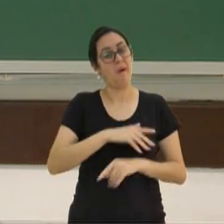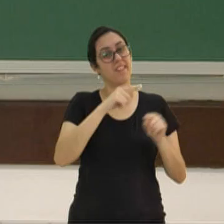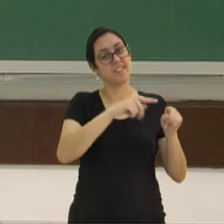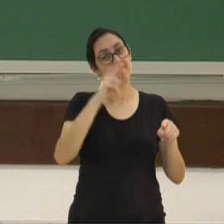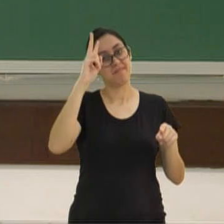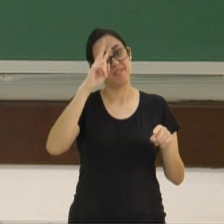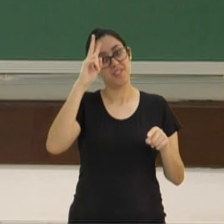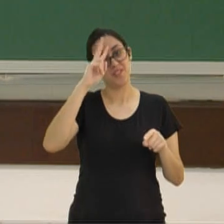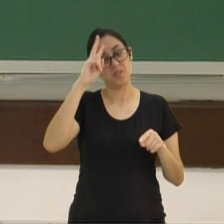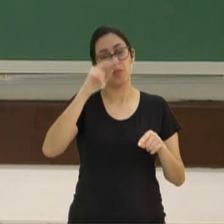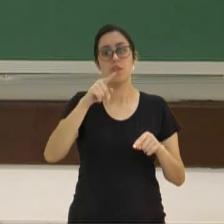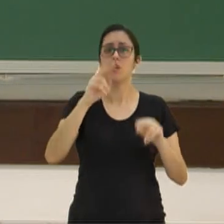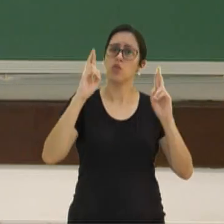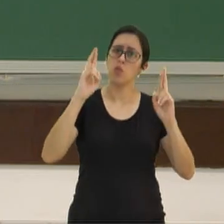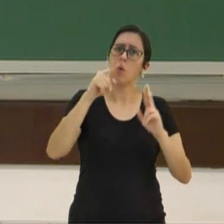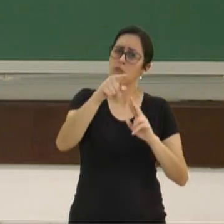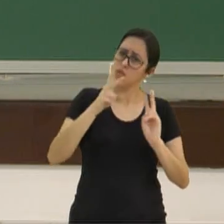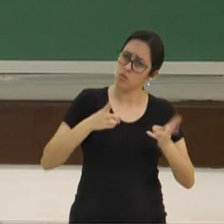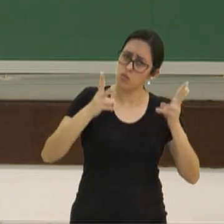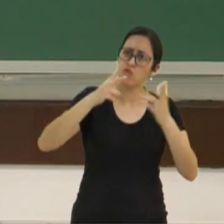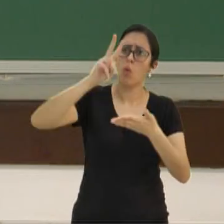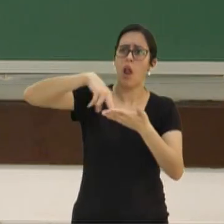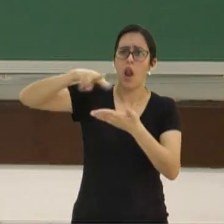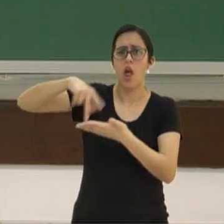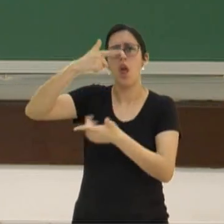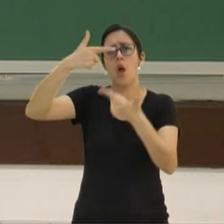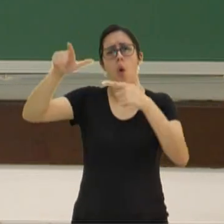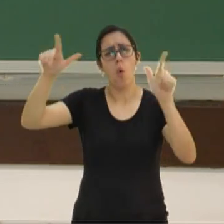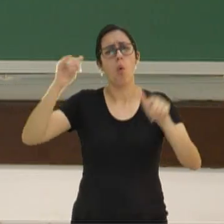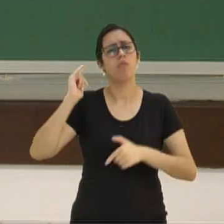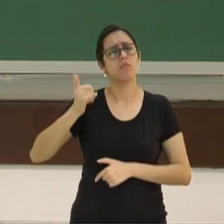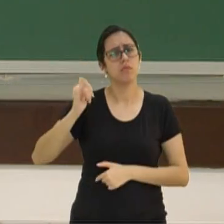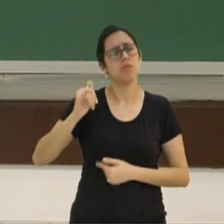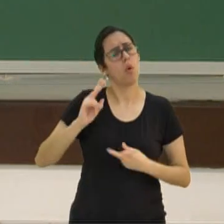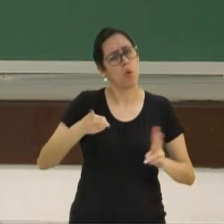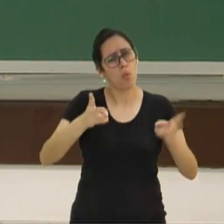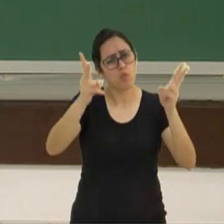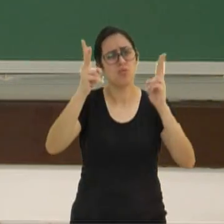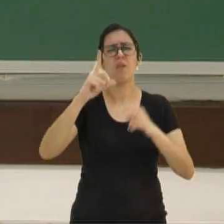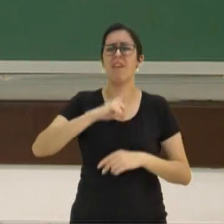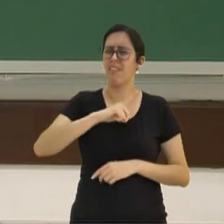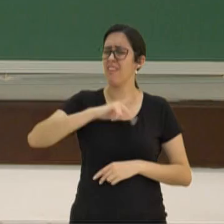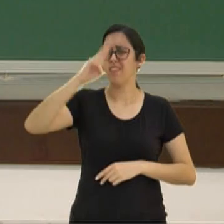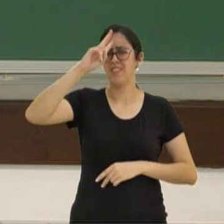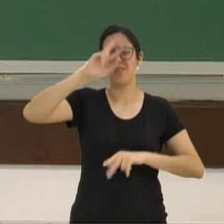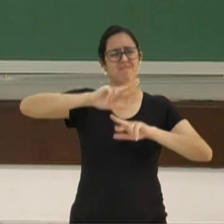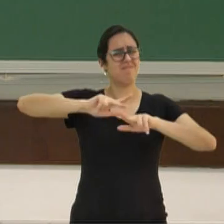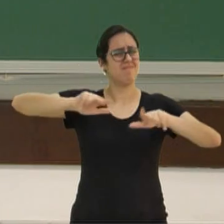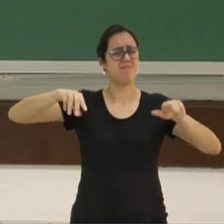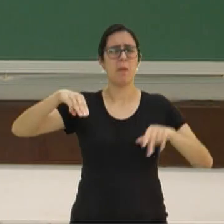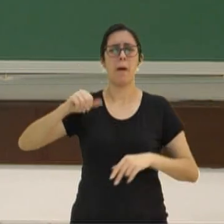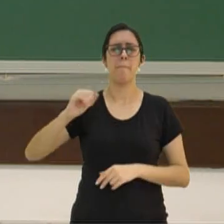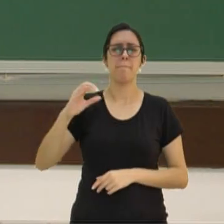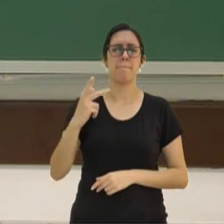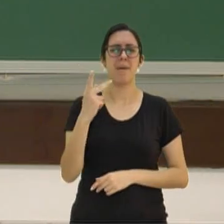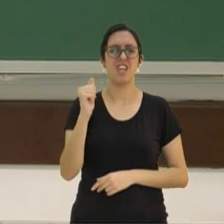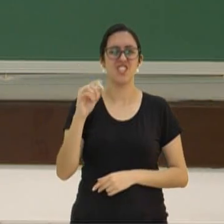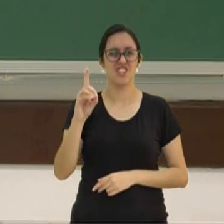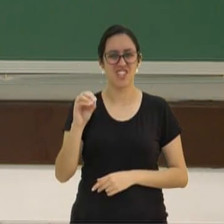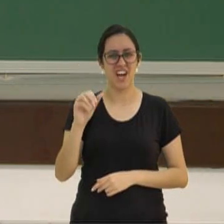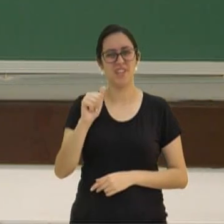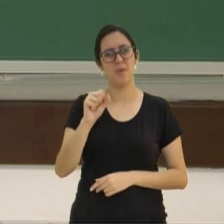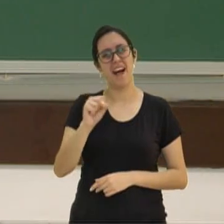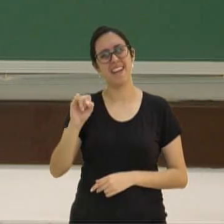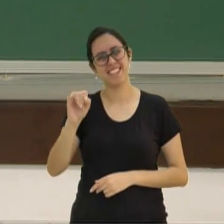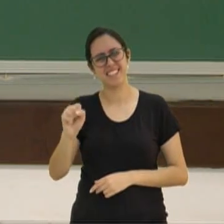você procure outros tantos contos de Machado de Assis. Ele tem uns contos maravilhosos que eu tenho certeza que você vai gostar.